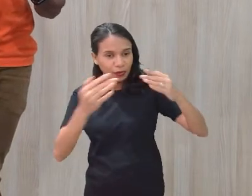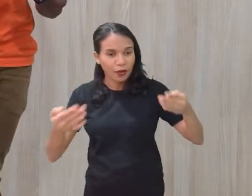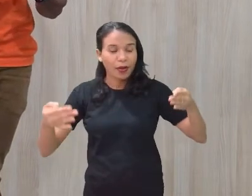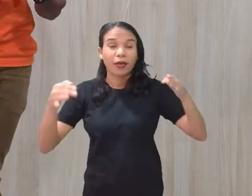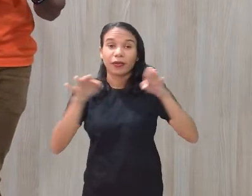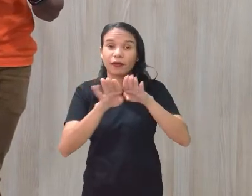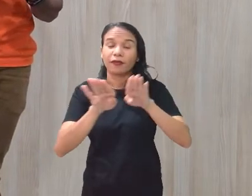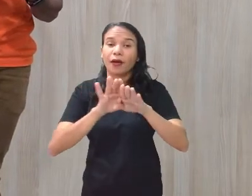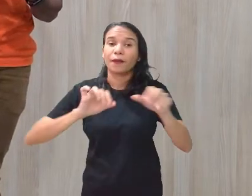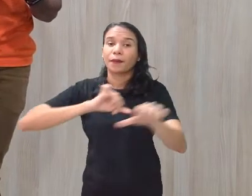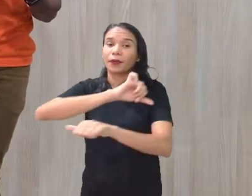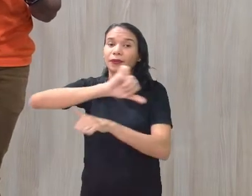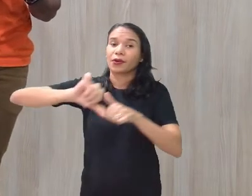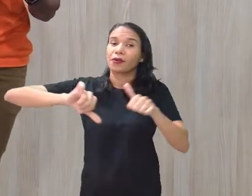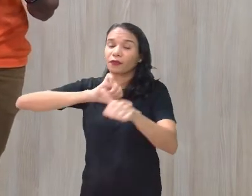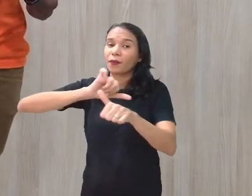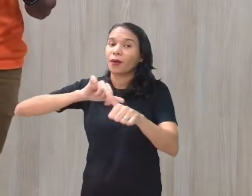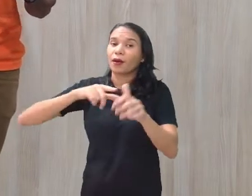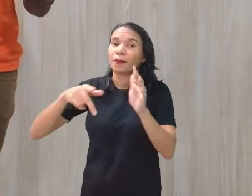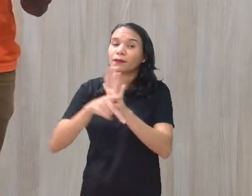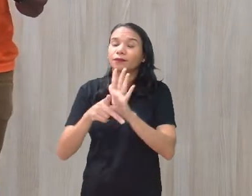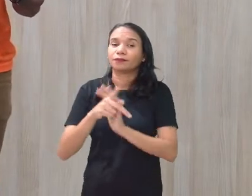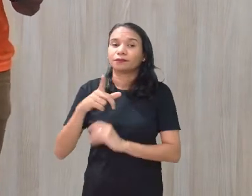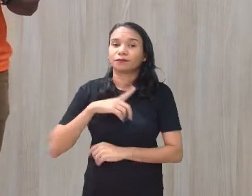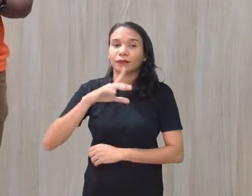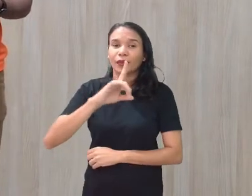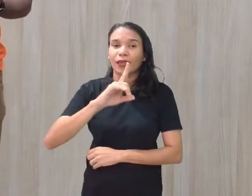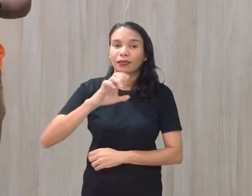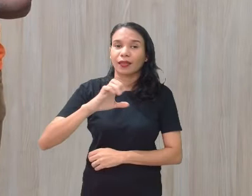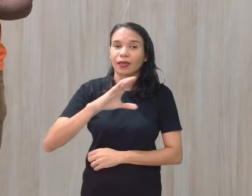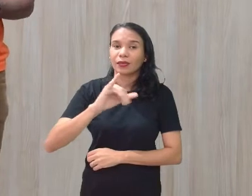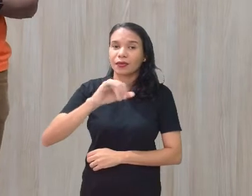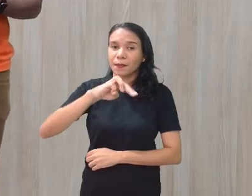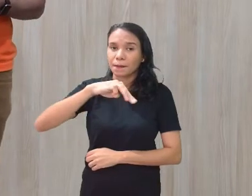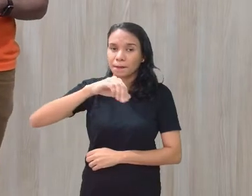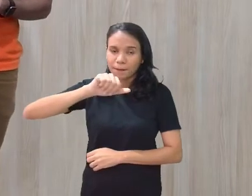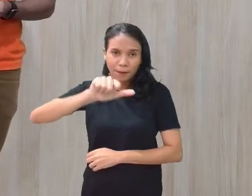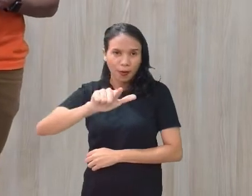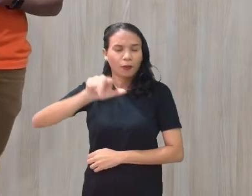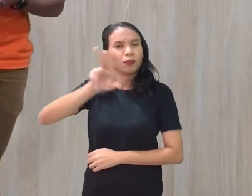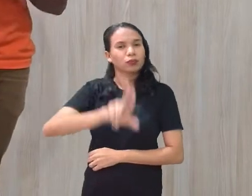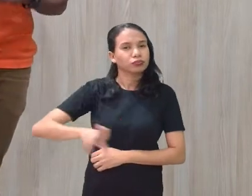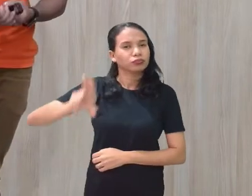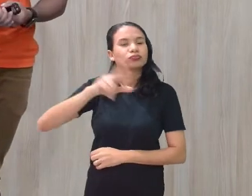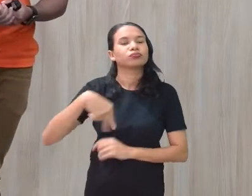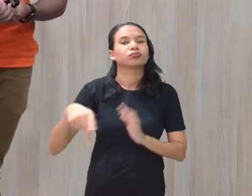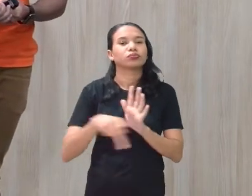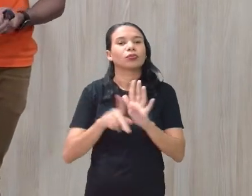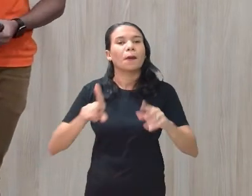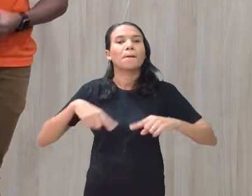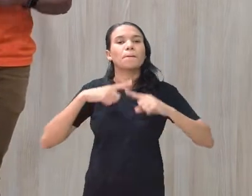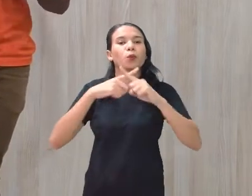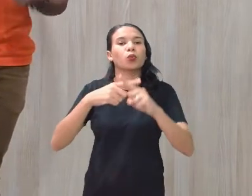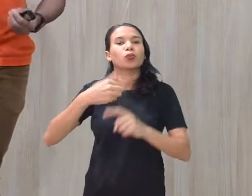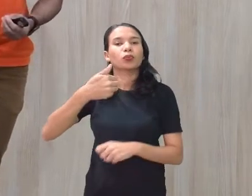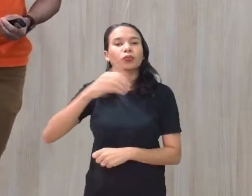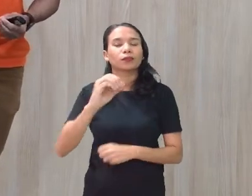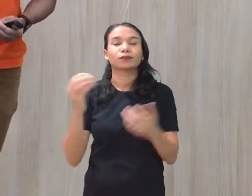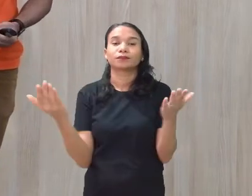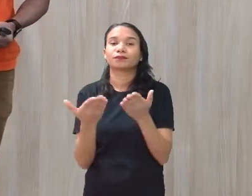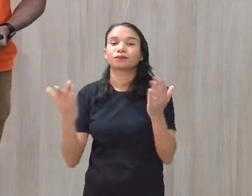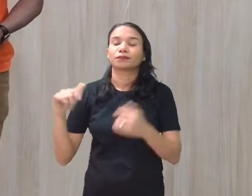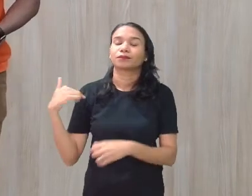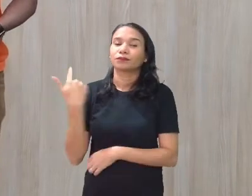equivalente para transformar numa fração equivalente decimal, certo? Com denominadores múltiplos de 10. E agora